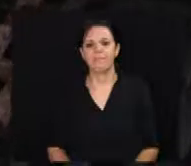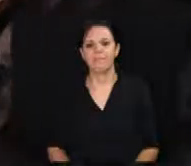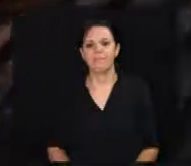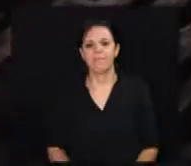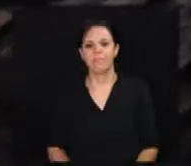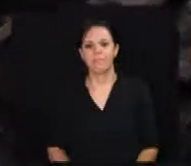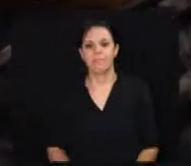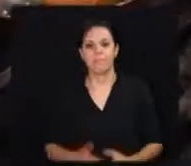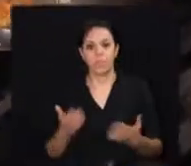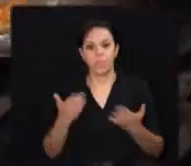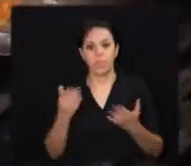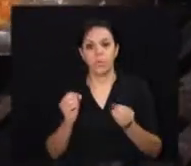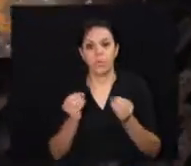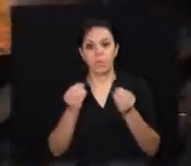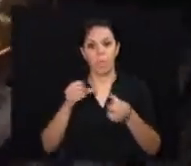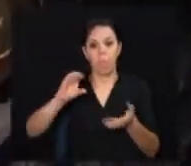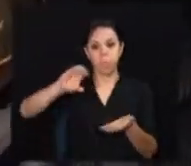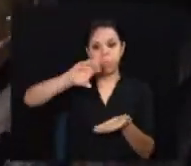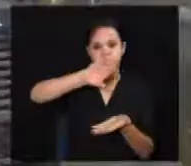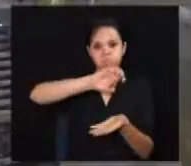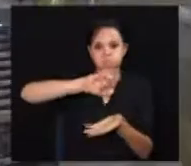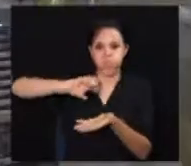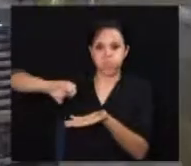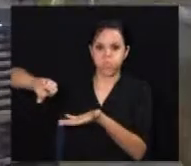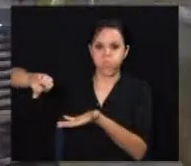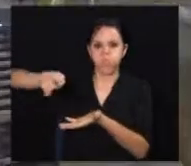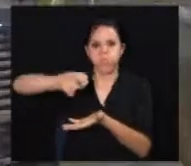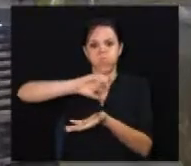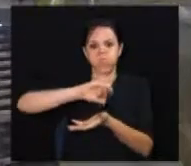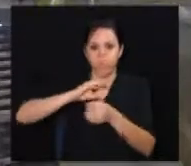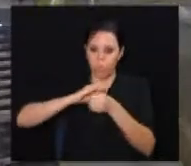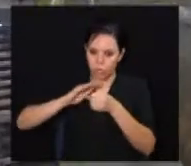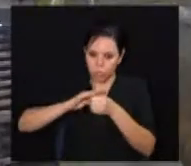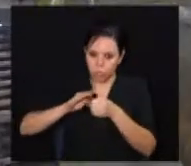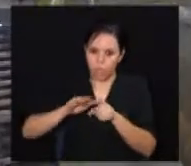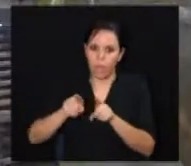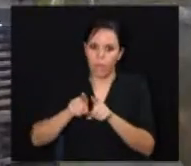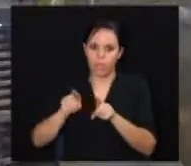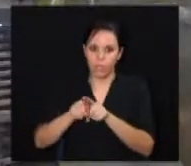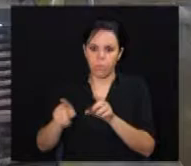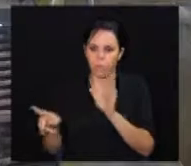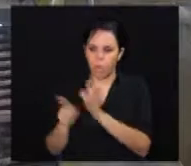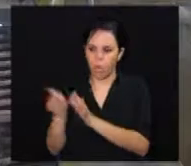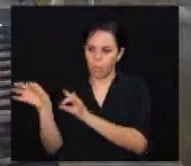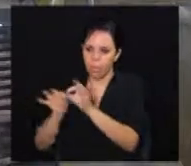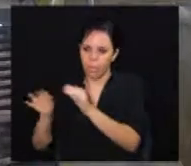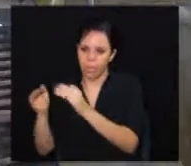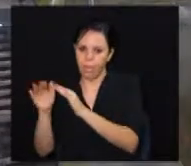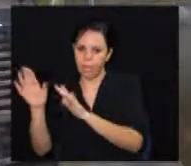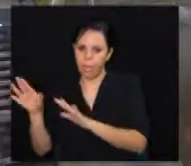E agora a gente vai entrar com o molho de tomate caseiro para encorpar esse molho.